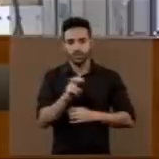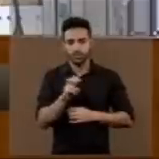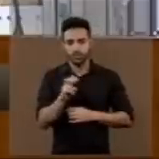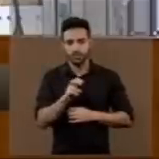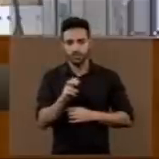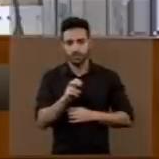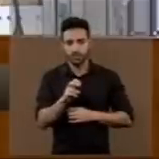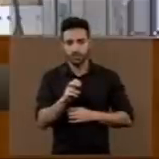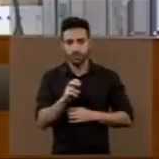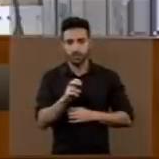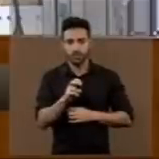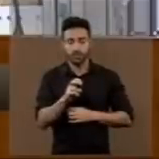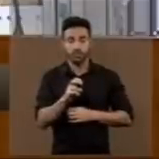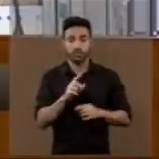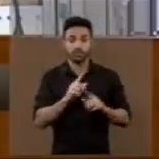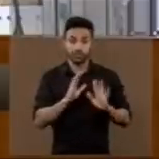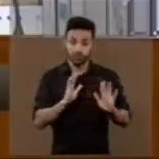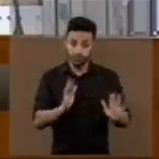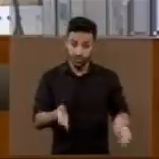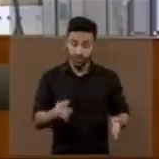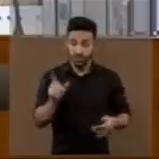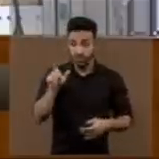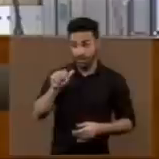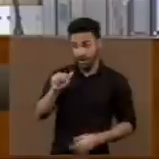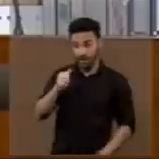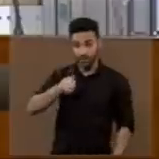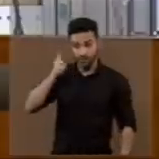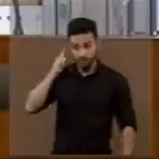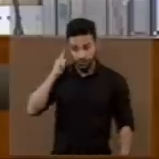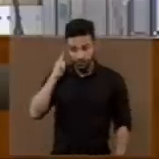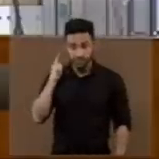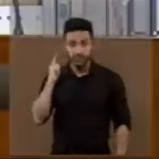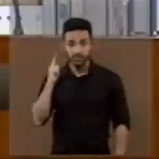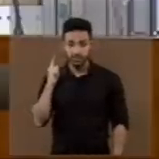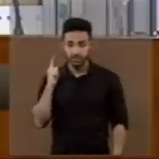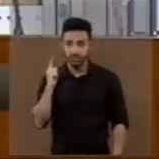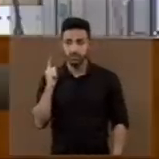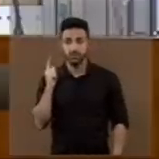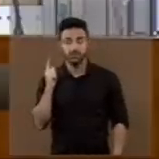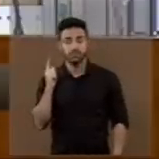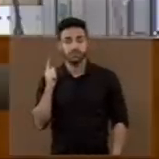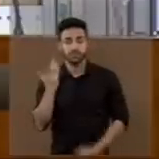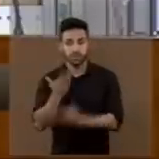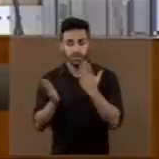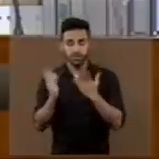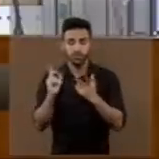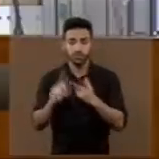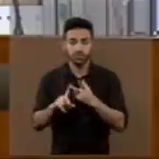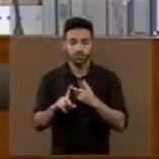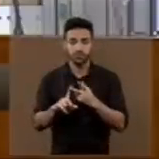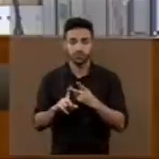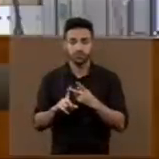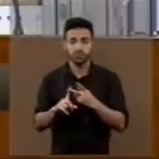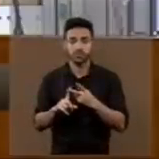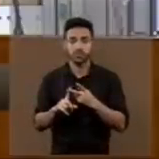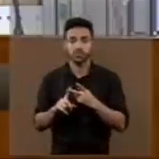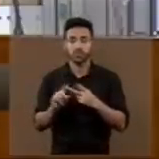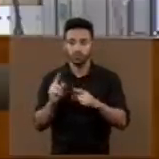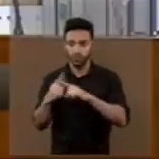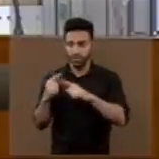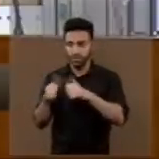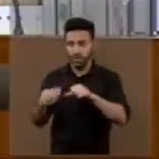vencido em parte o ministro Alexandre, que superava aquelas condicionantes do voto do ministro